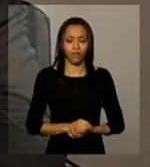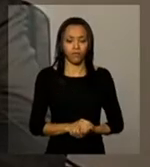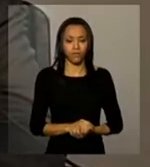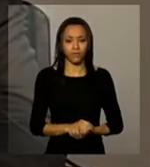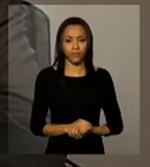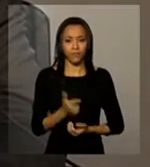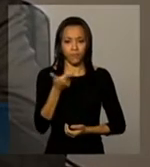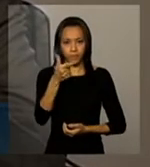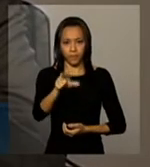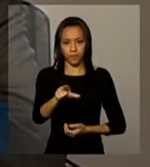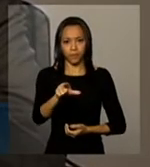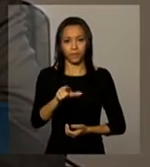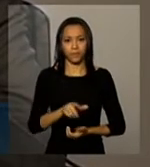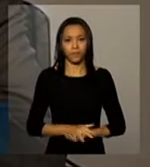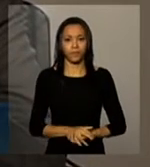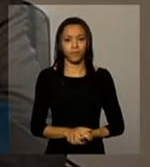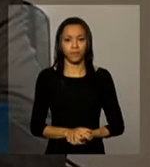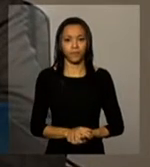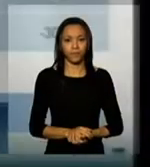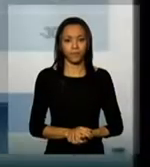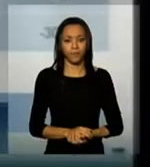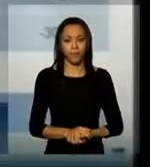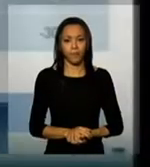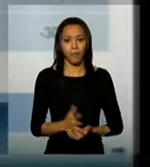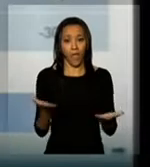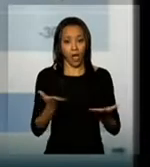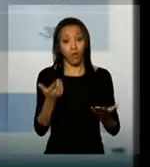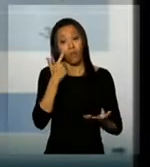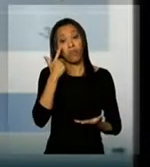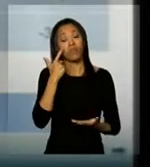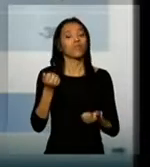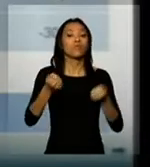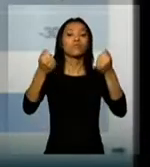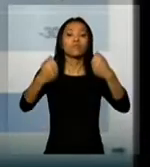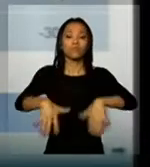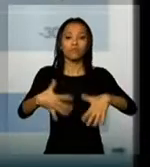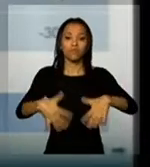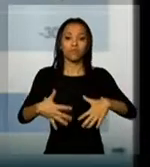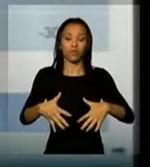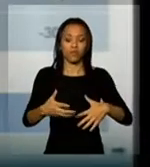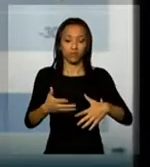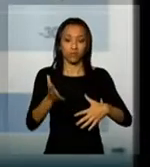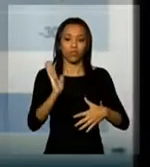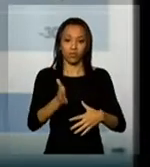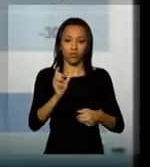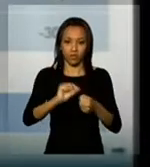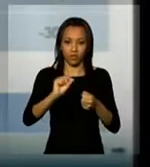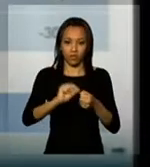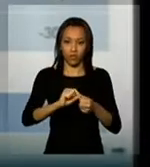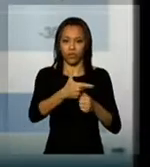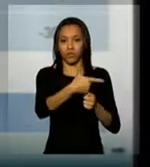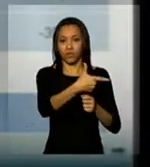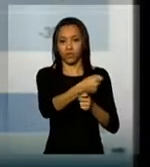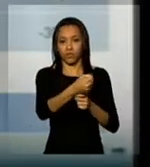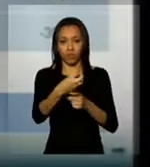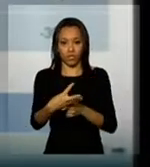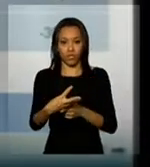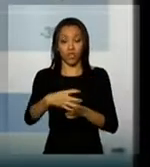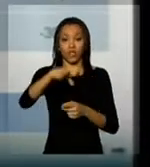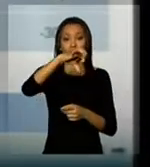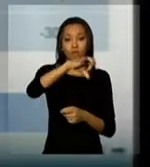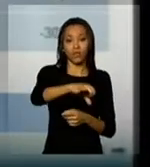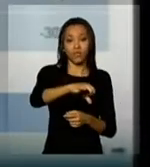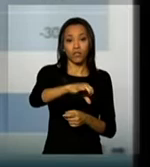adiante. Então, vamos às despesas. A despesa realizada em 2013 foi de